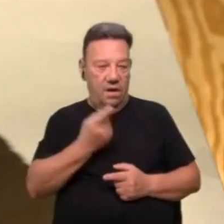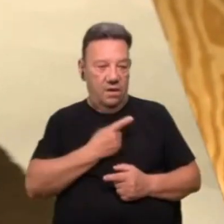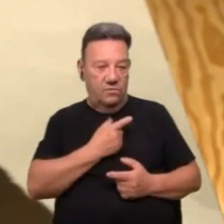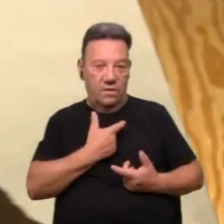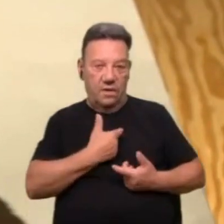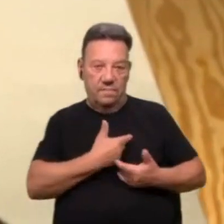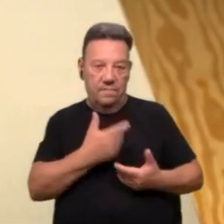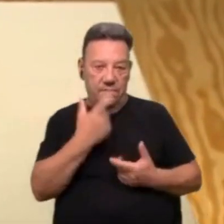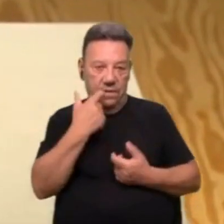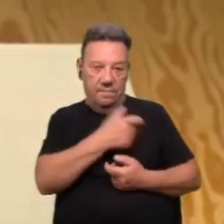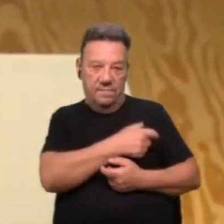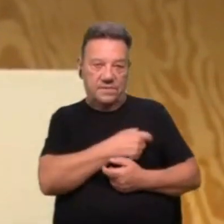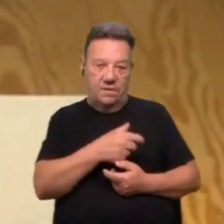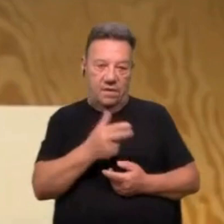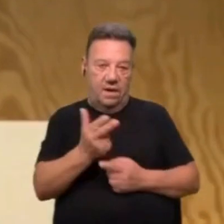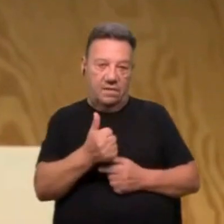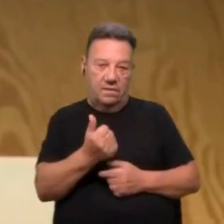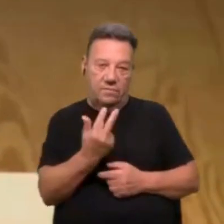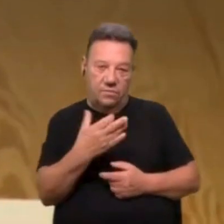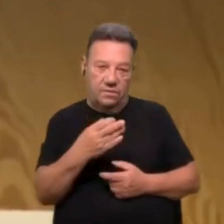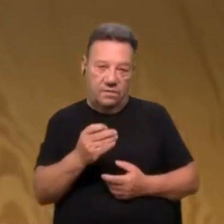bruta.